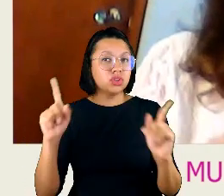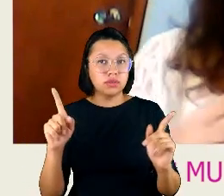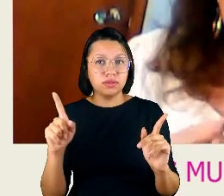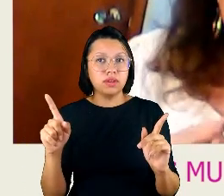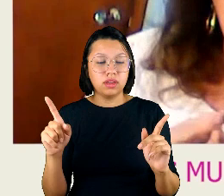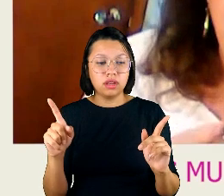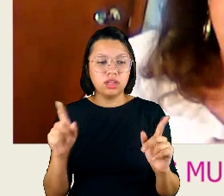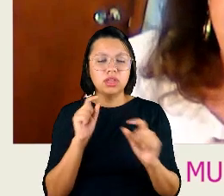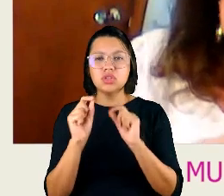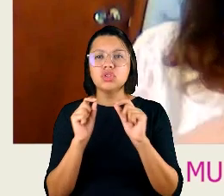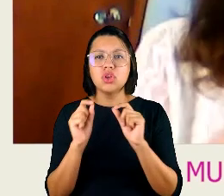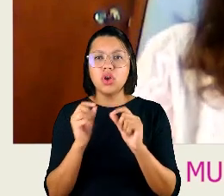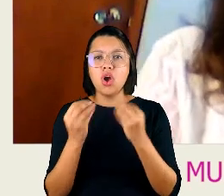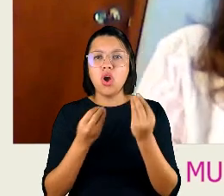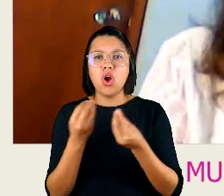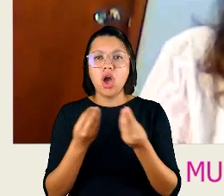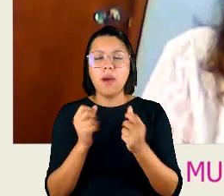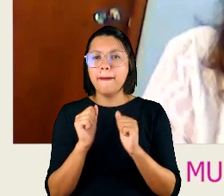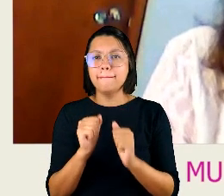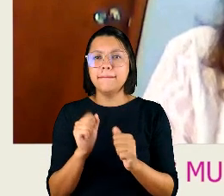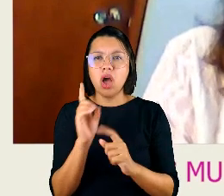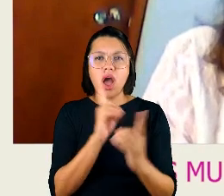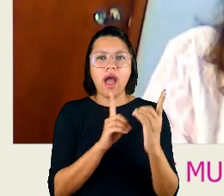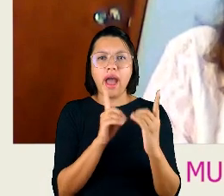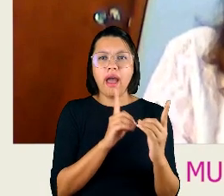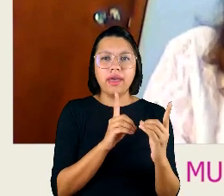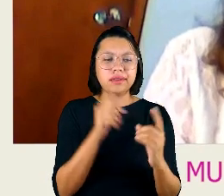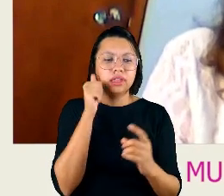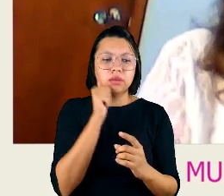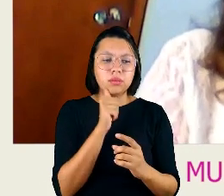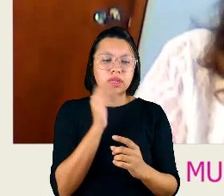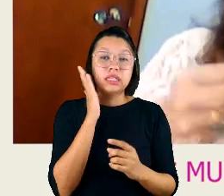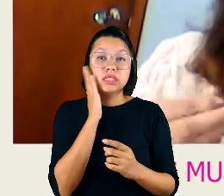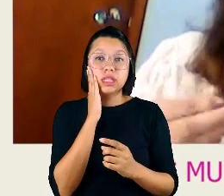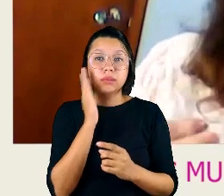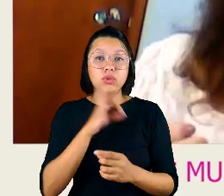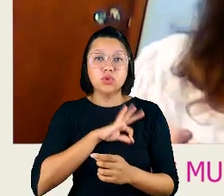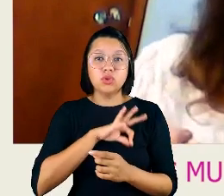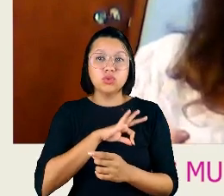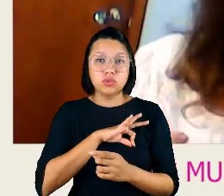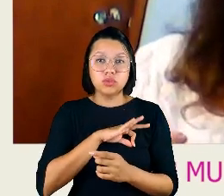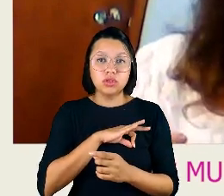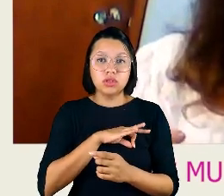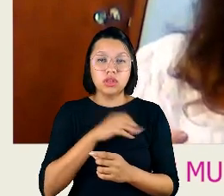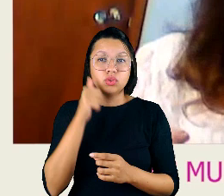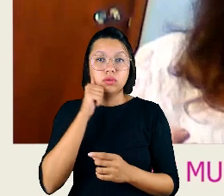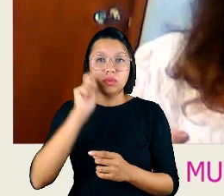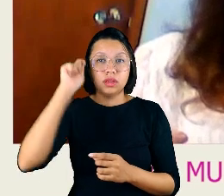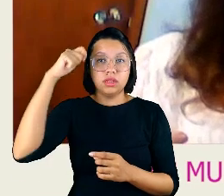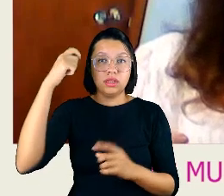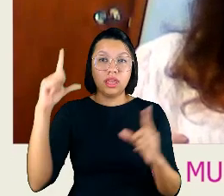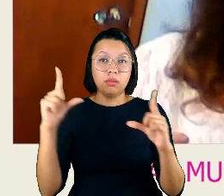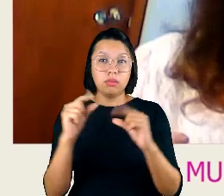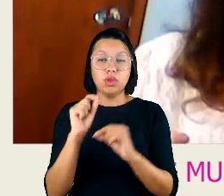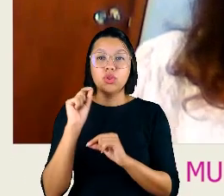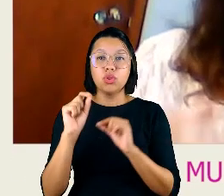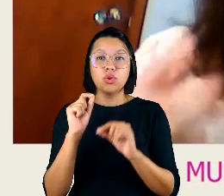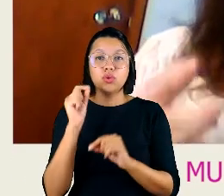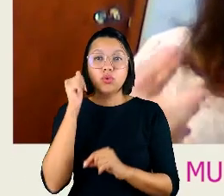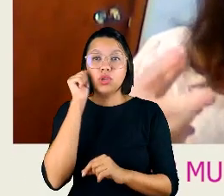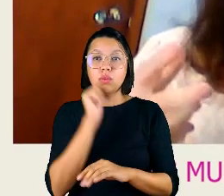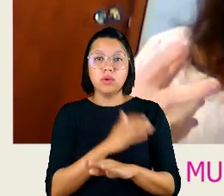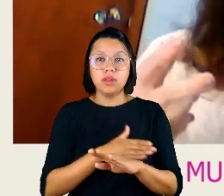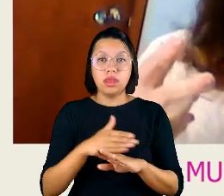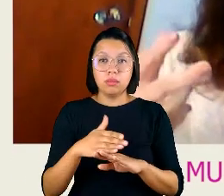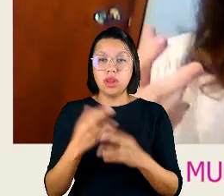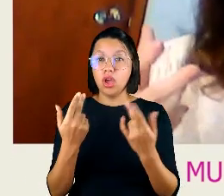posso atender uma mulher sabendo que o salário de uma mulher negra é menor do que uma mulher branca para o mesmo trabalho?